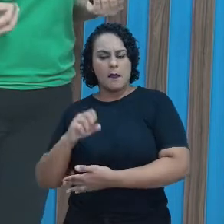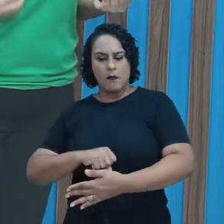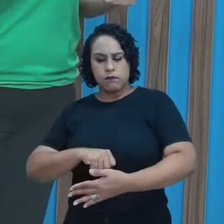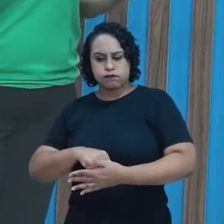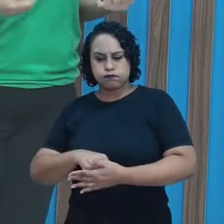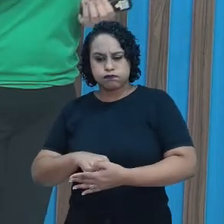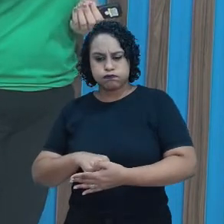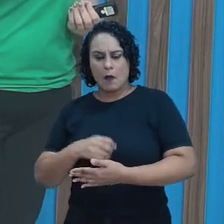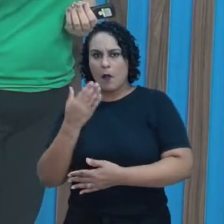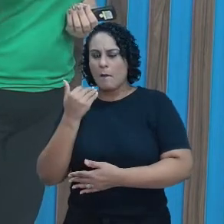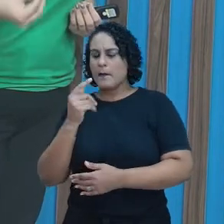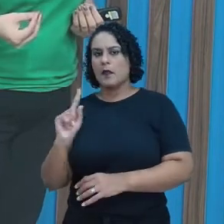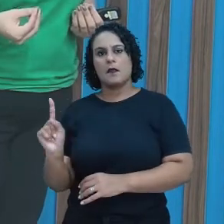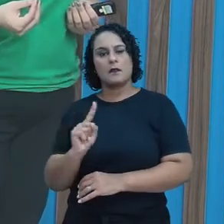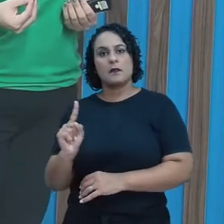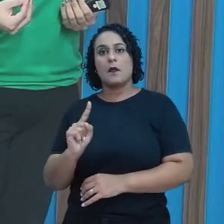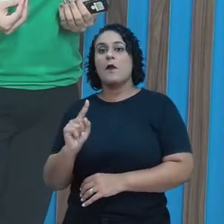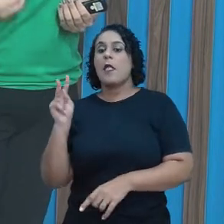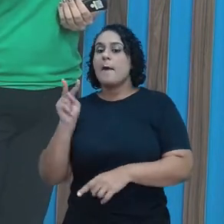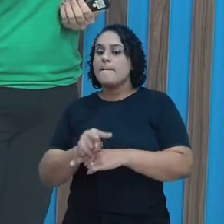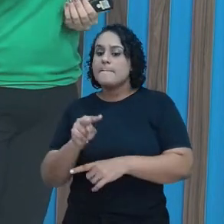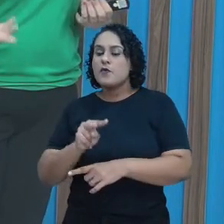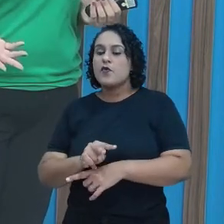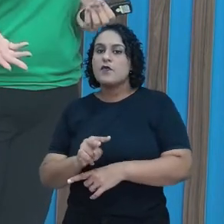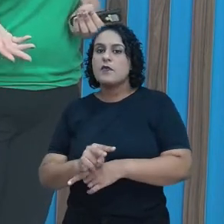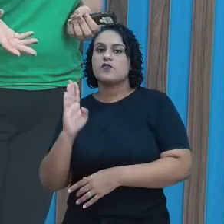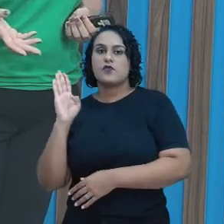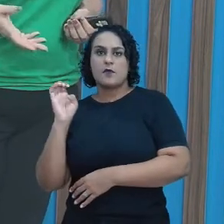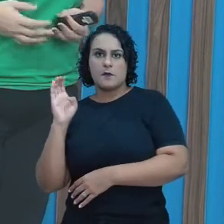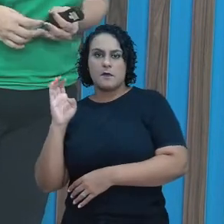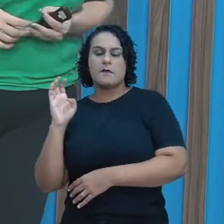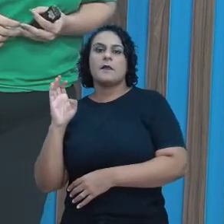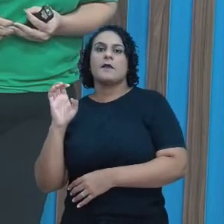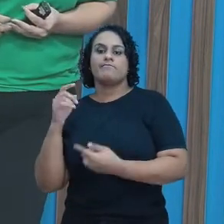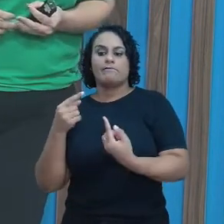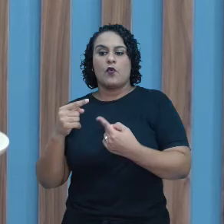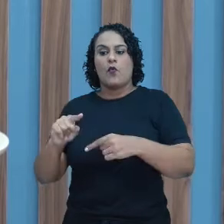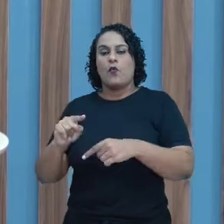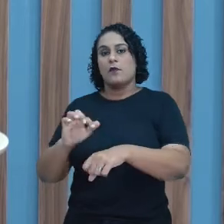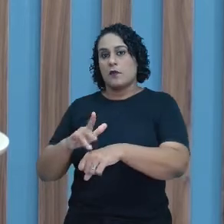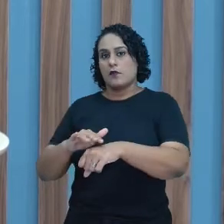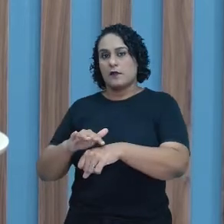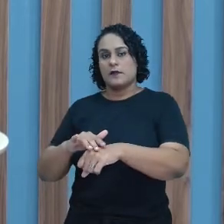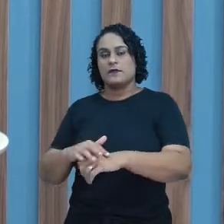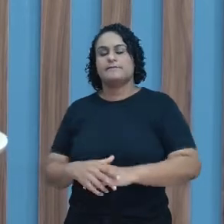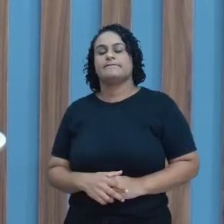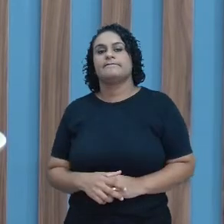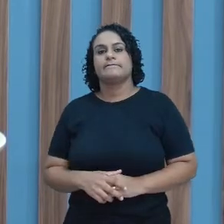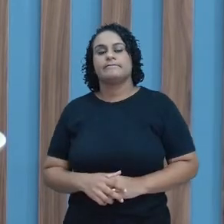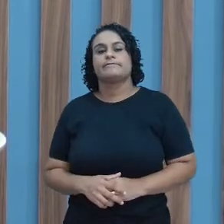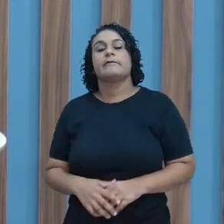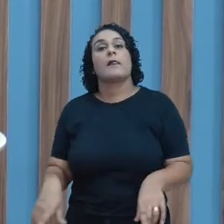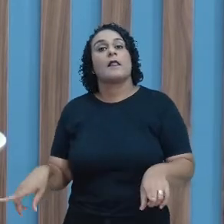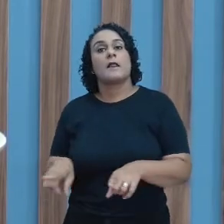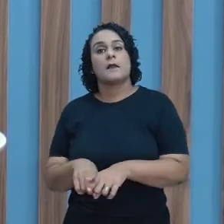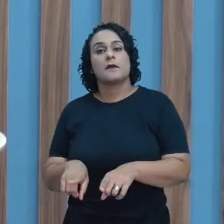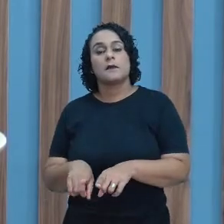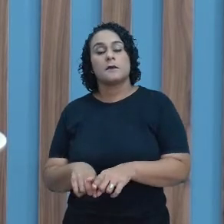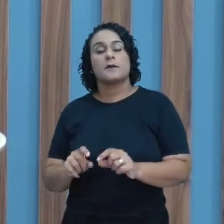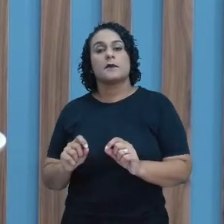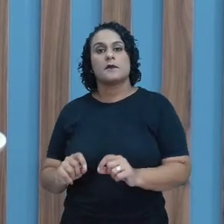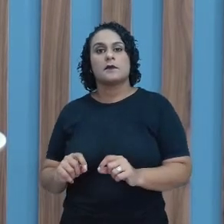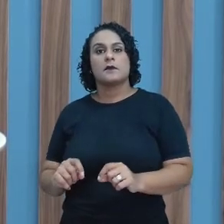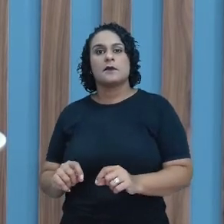questão de protegê-lo também, né, contra os agentes patogênicos, né? Pode continuar, professora. E aí vem a questão